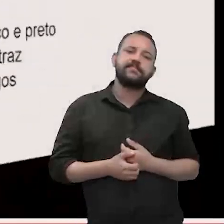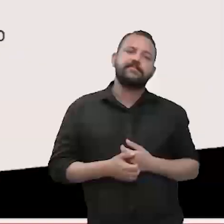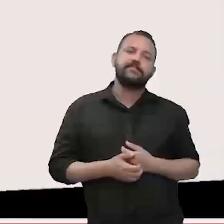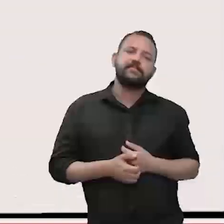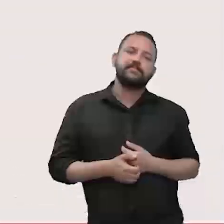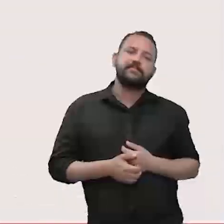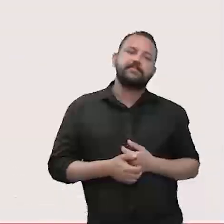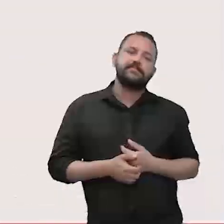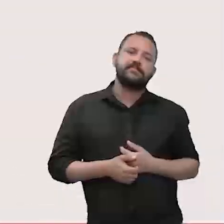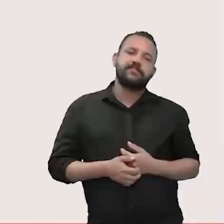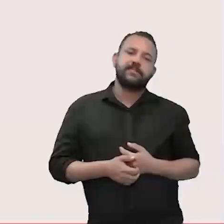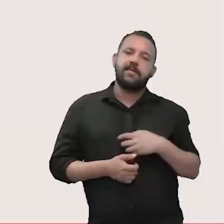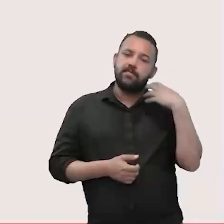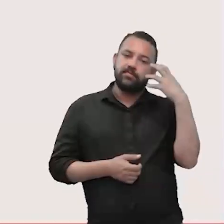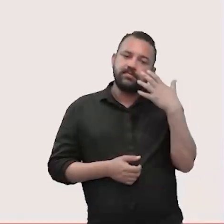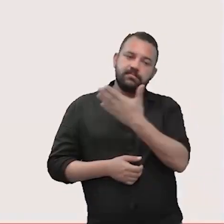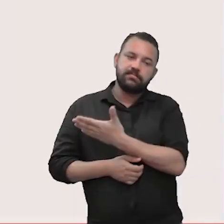música.